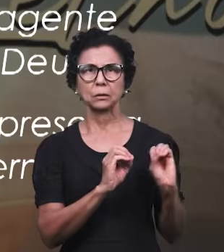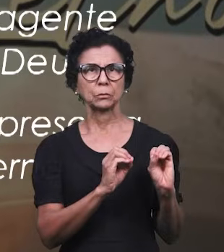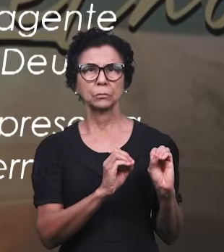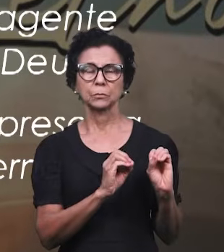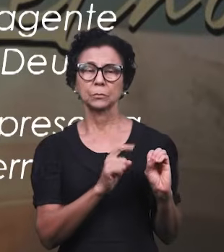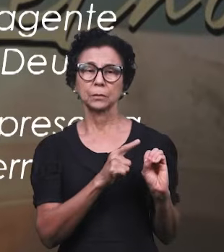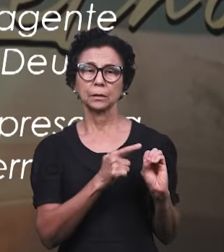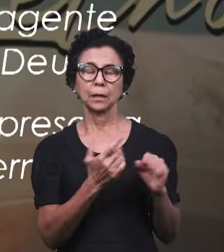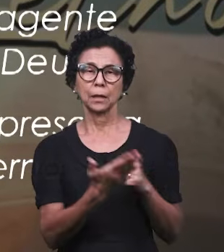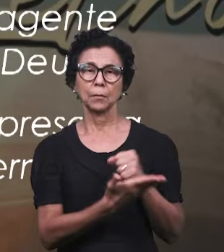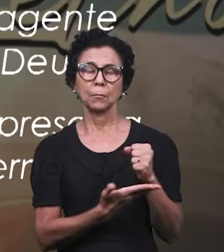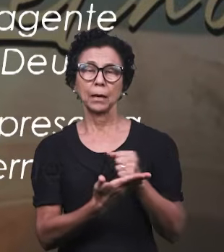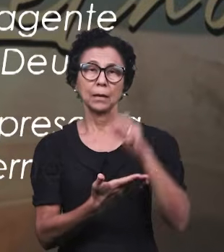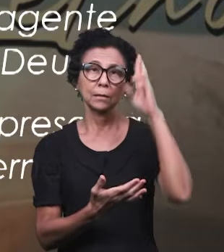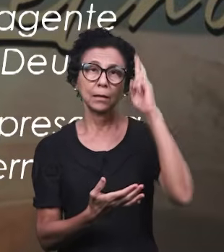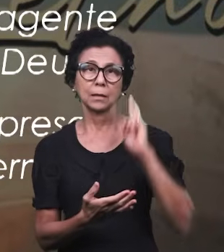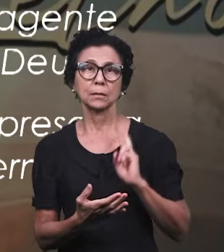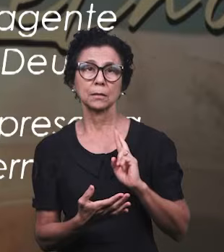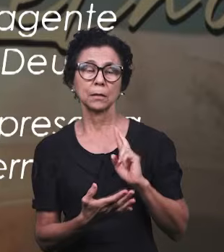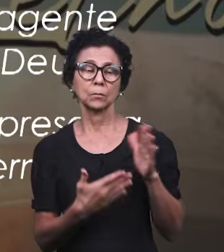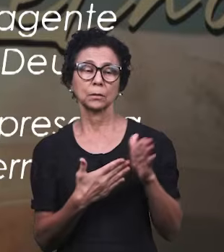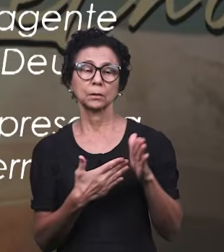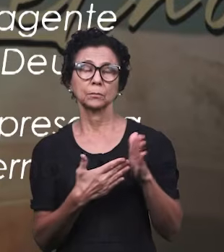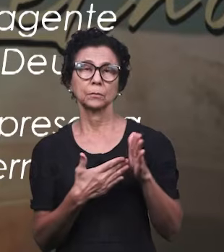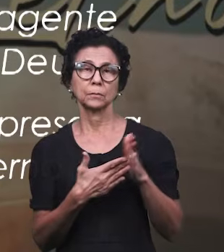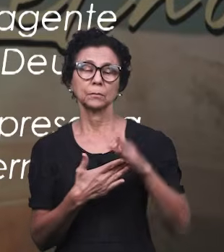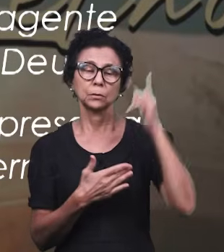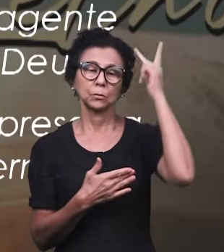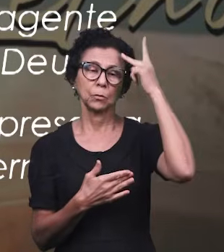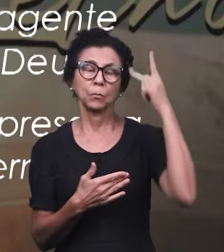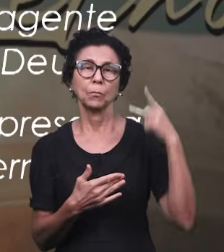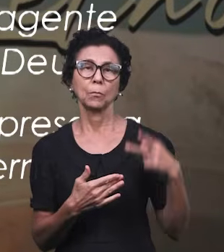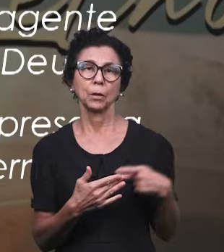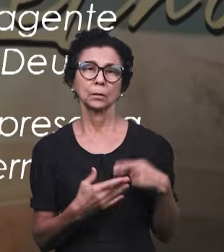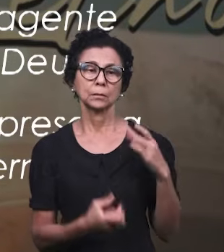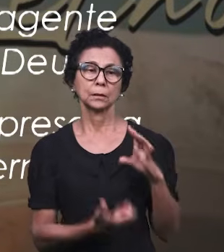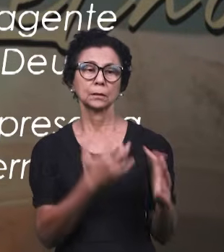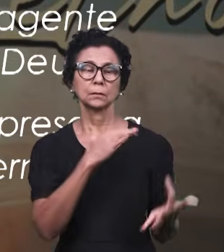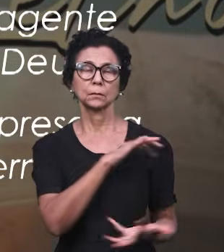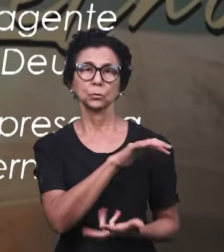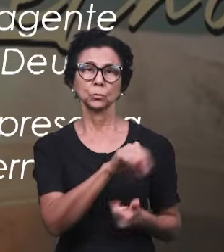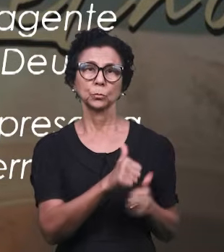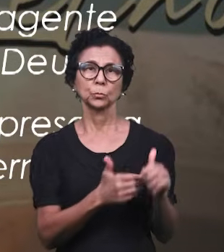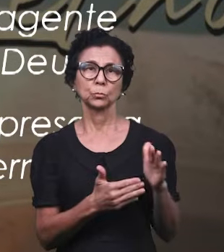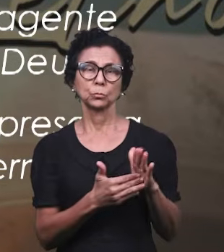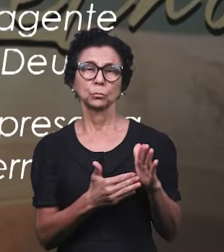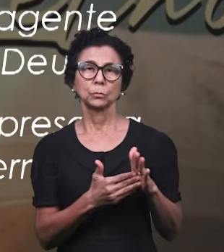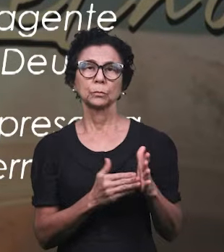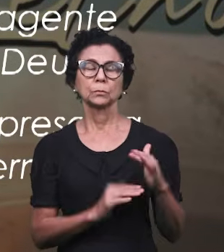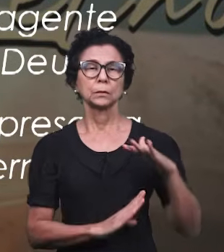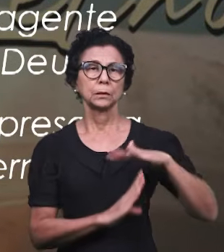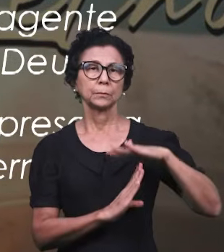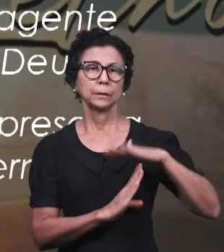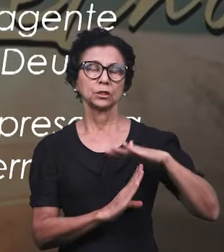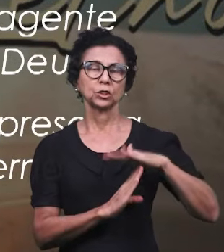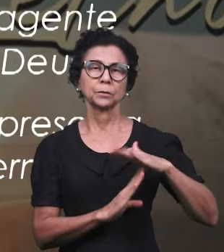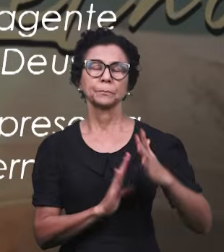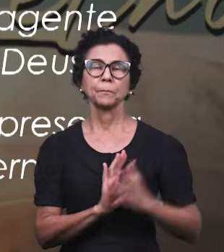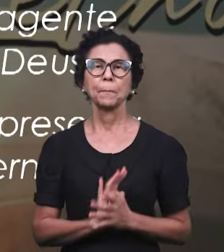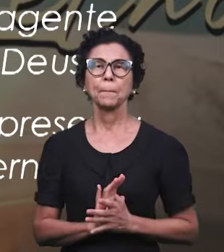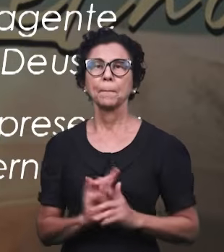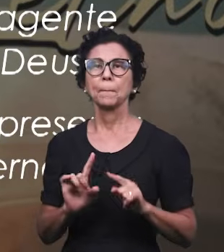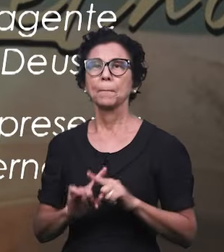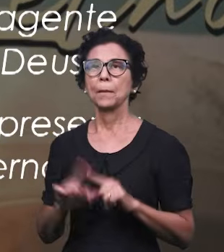baseado na razão, né? Está dentro dos limites do homem, dos limites da obra criadora, mas o Evangelho não, é o Espírito Santo